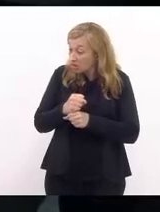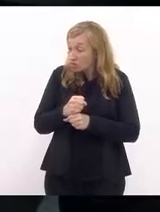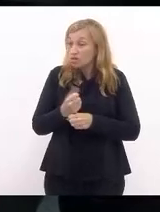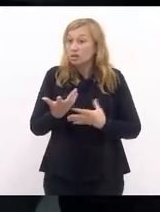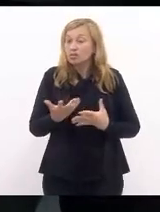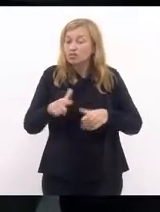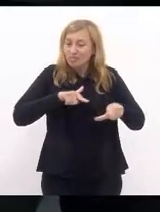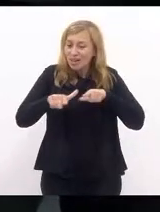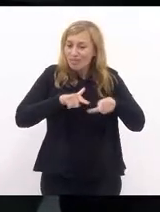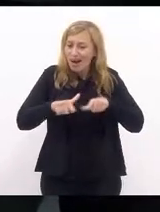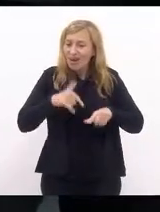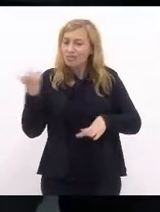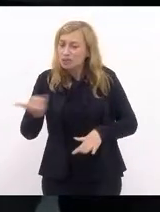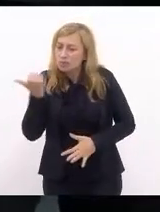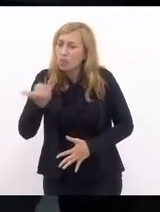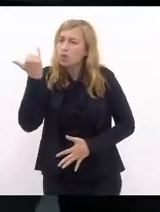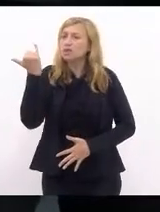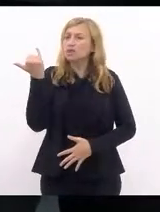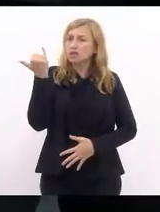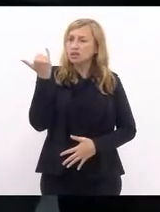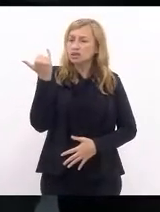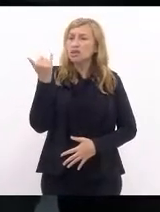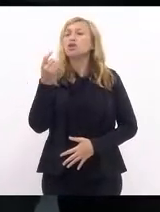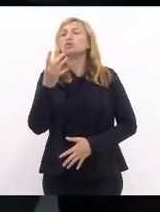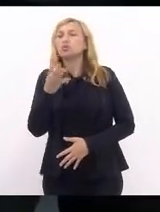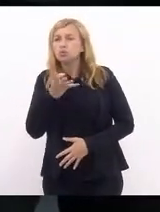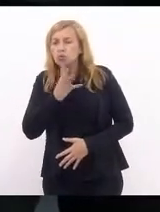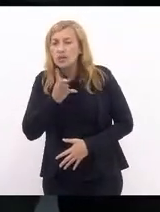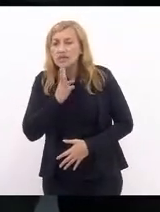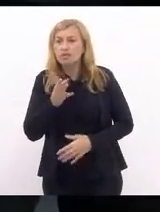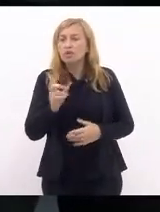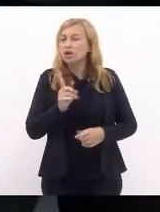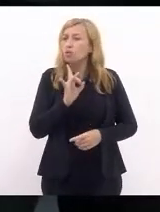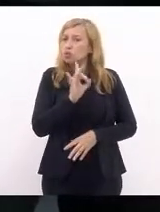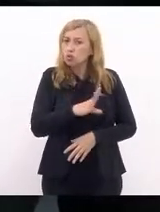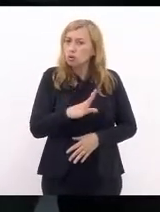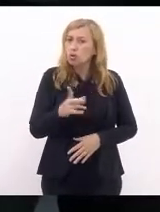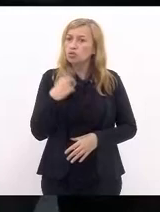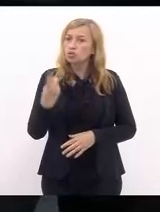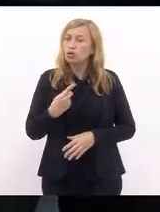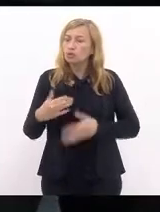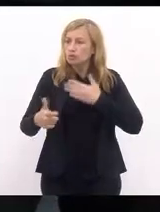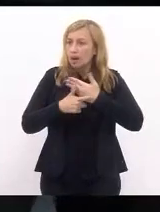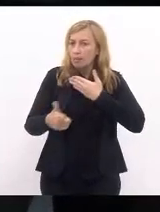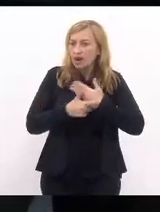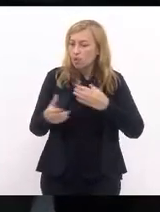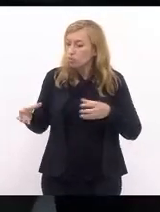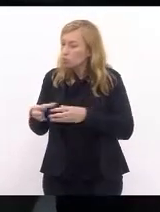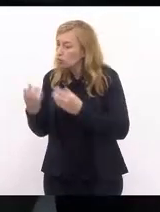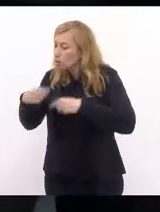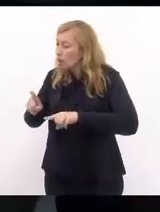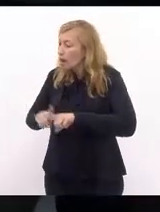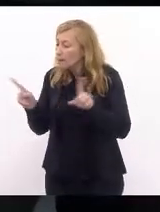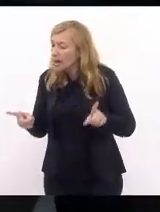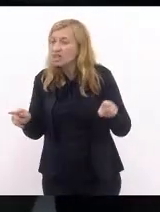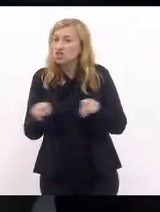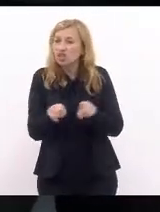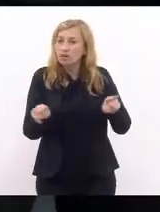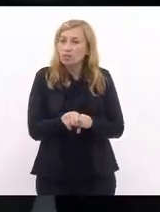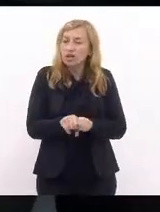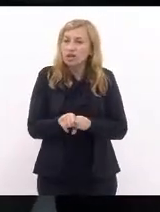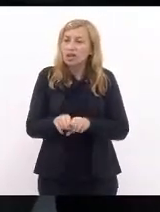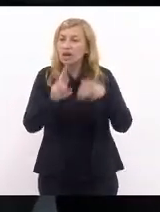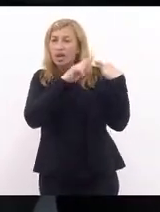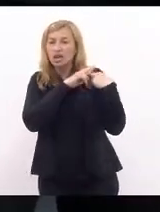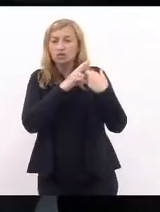consolidou um trabalho muito importante de reconhecimento não só do nosso papel de oposição Mas também de uma oposição